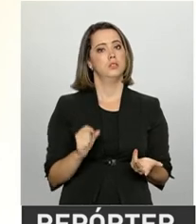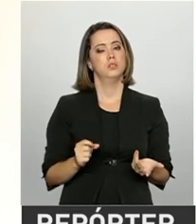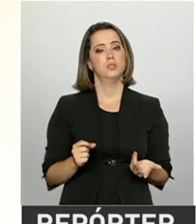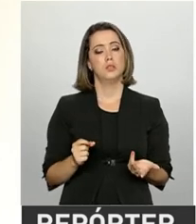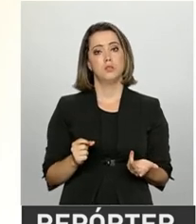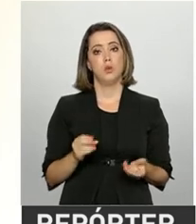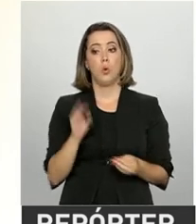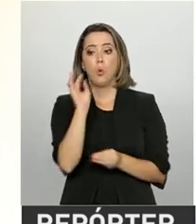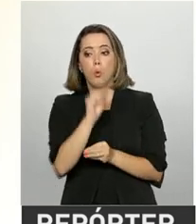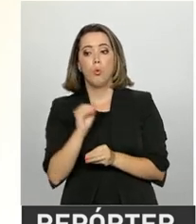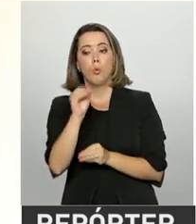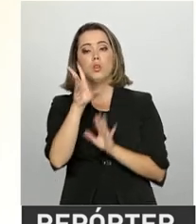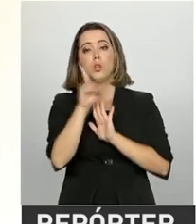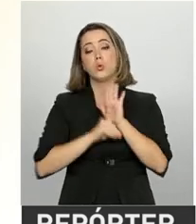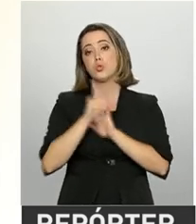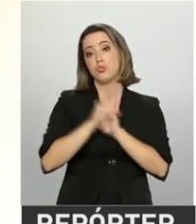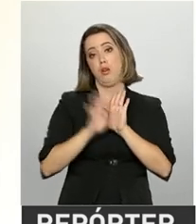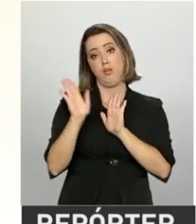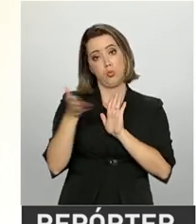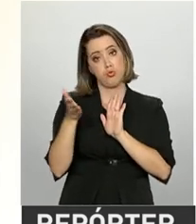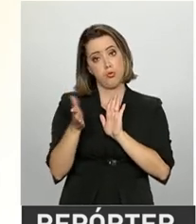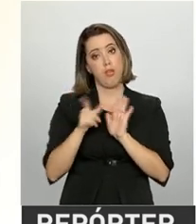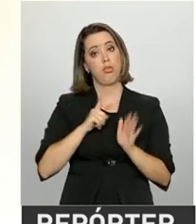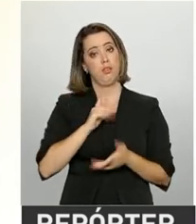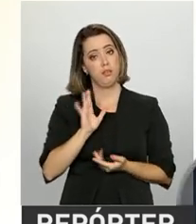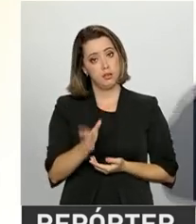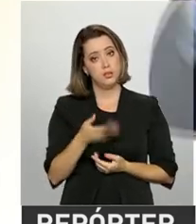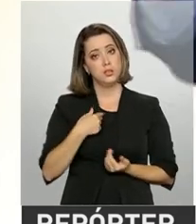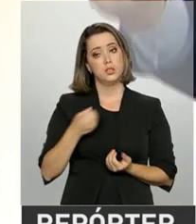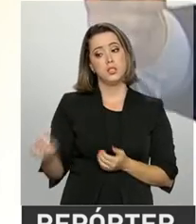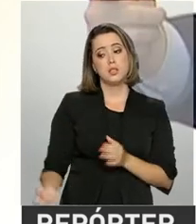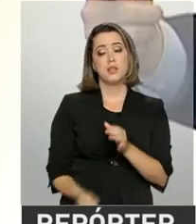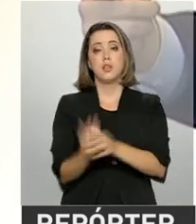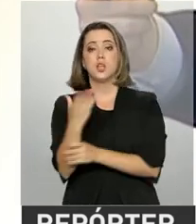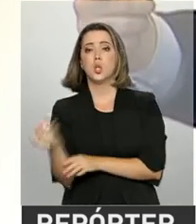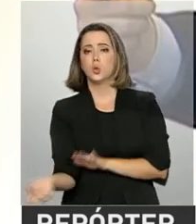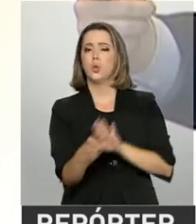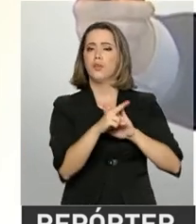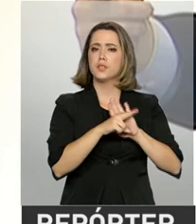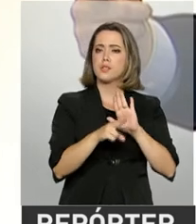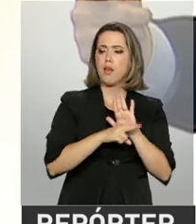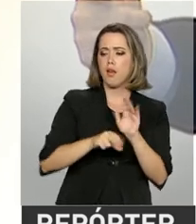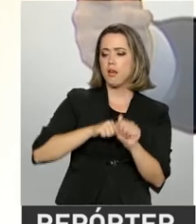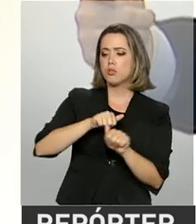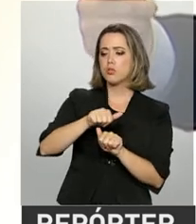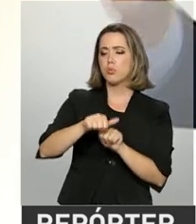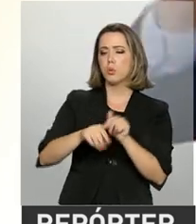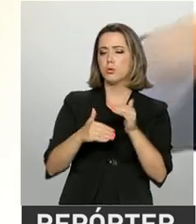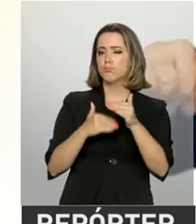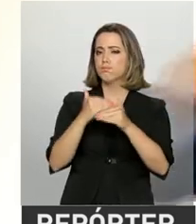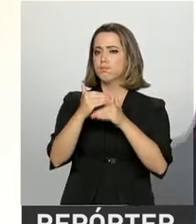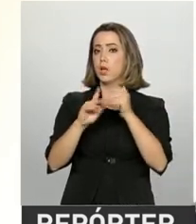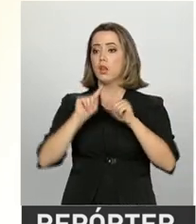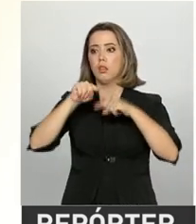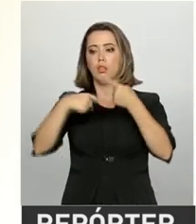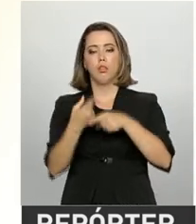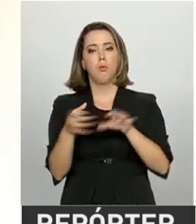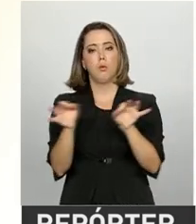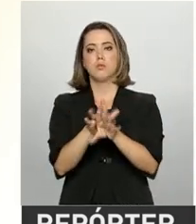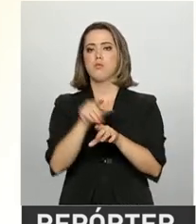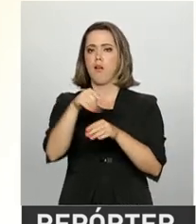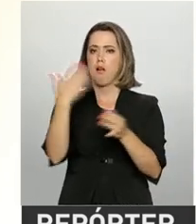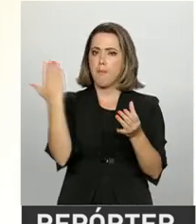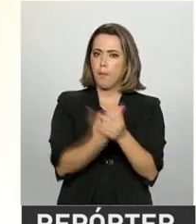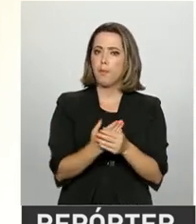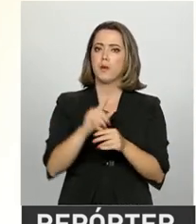exemplo os direitos cria uma regra de transição e alcança ao final desse processo uma situação que